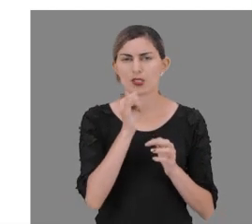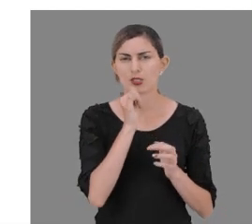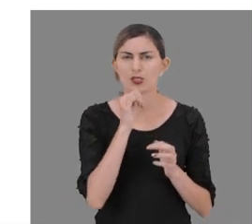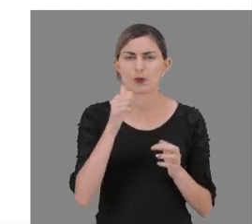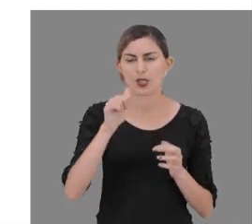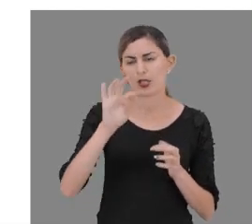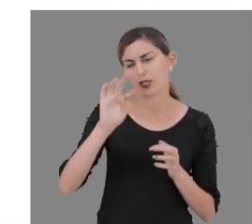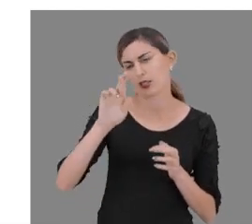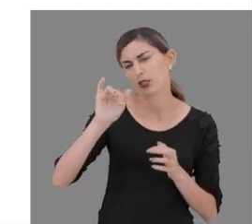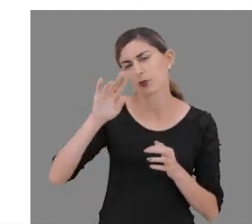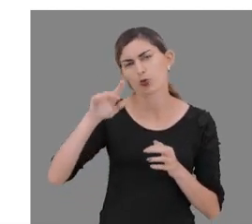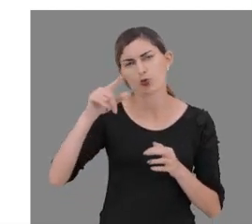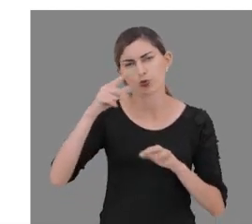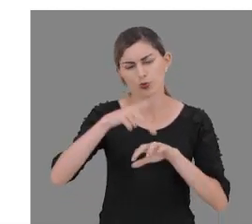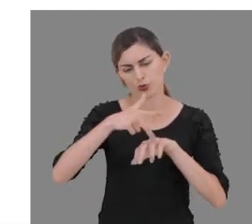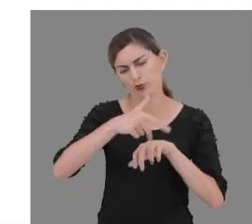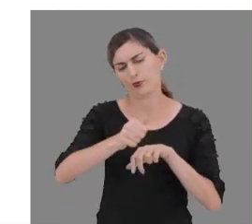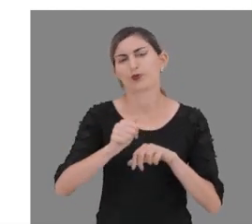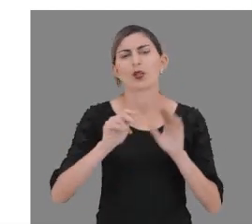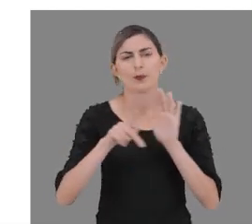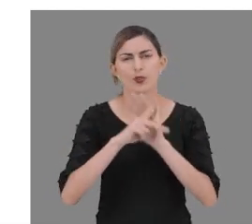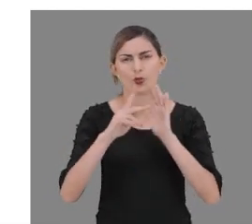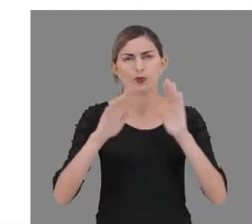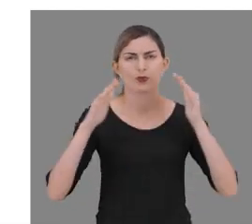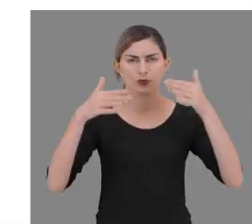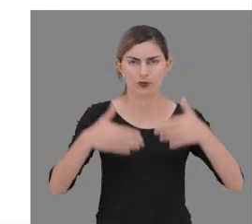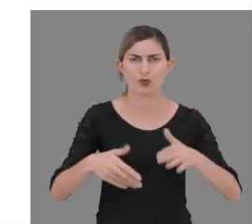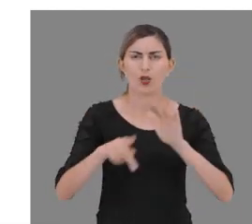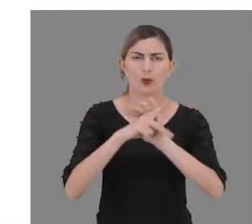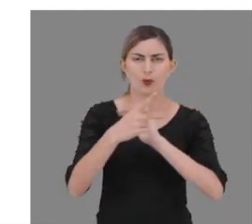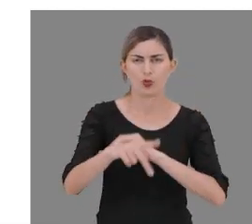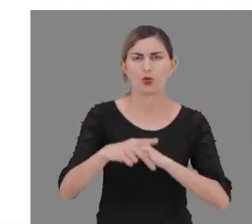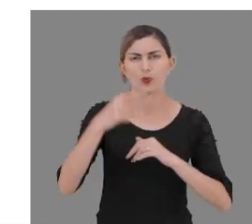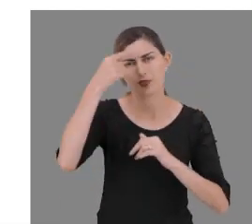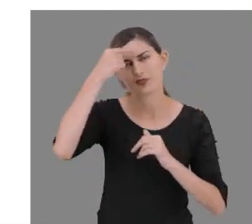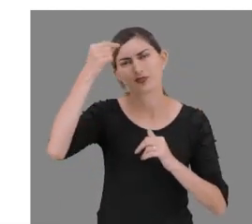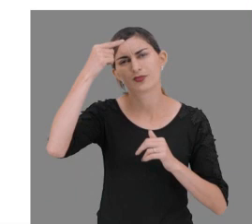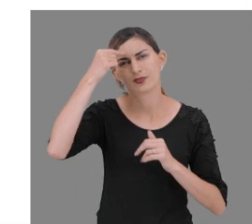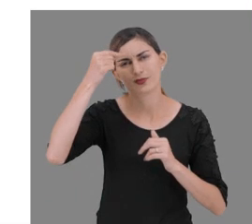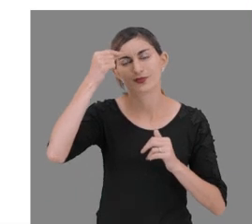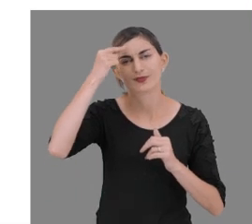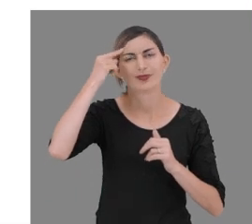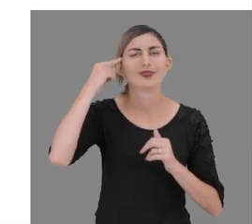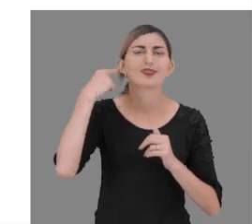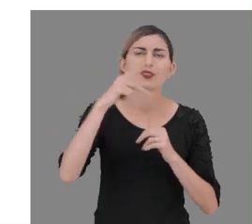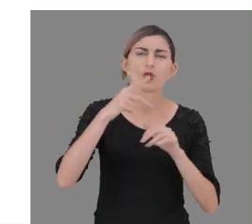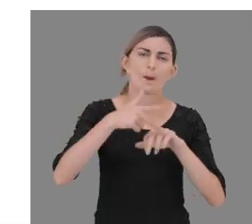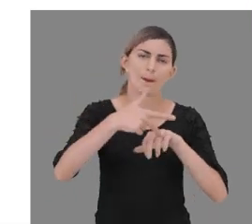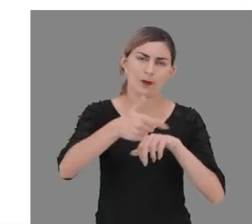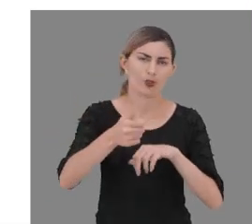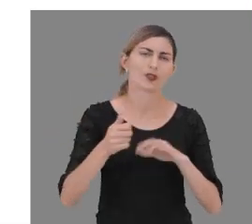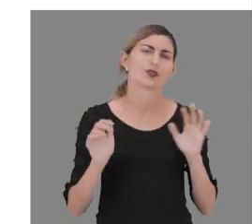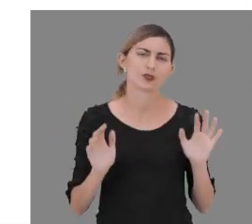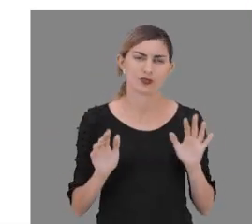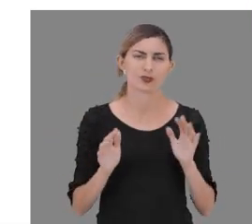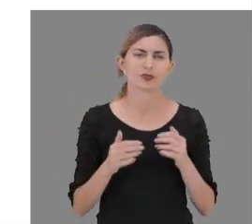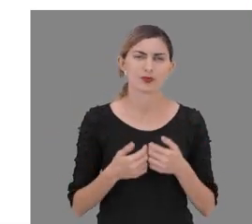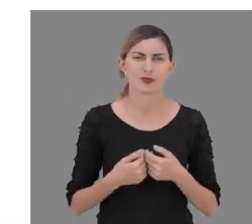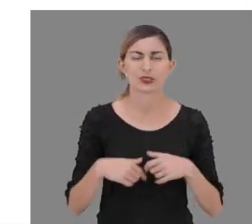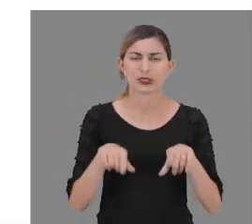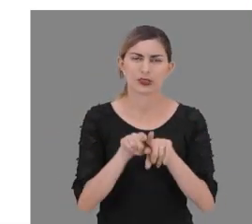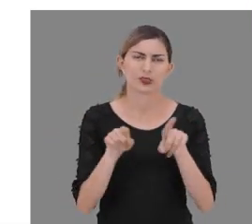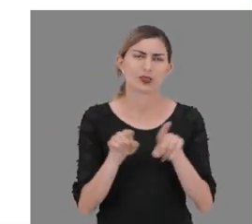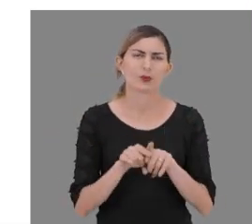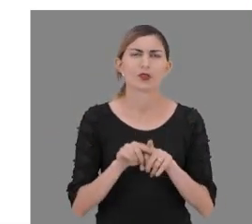respectivos. Por exemplo, atributos de graduação são específicos da própria graduação e